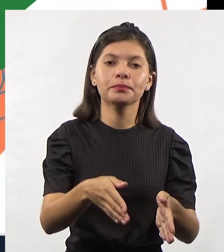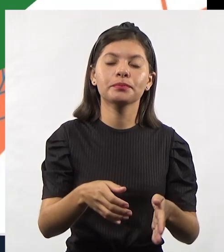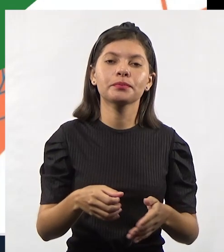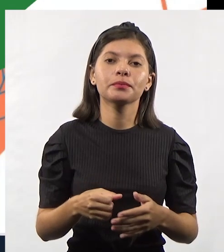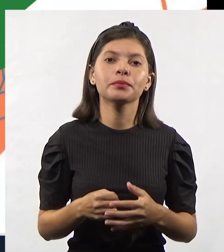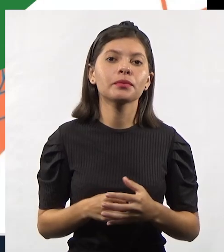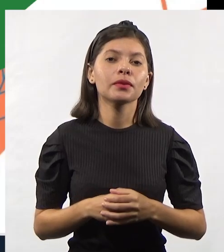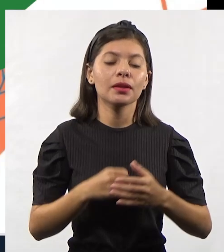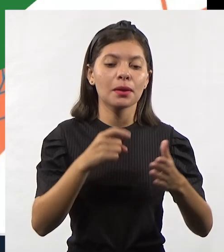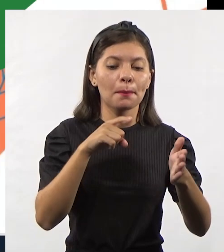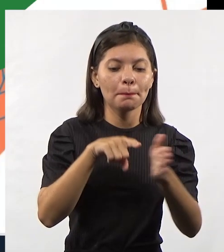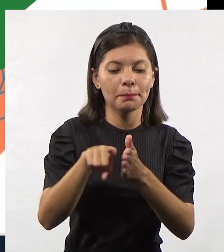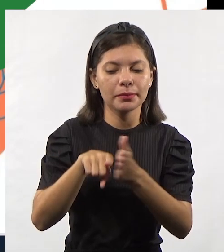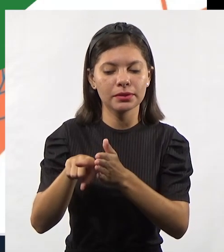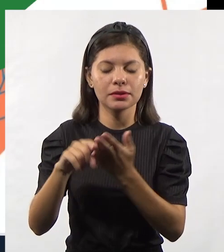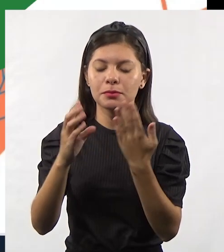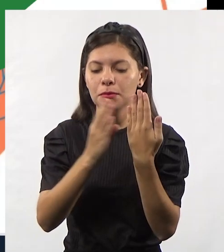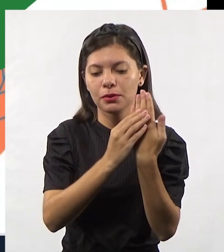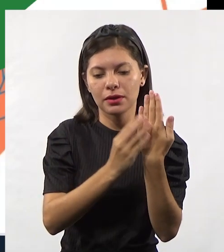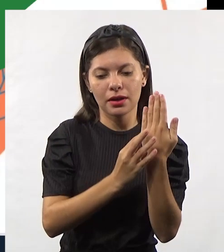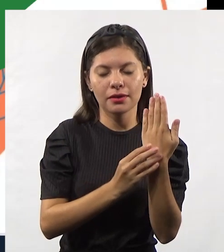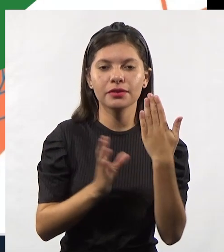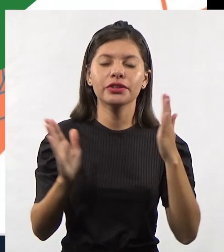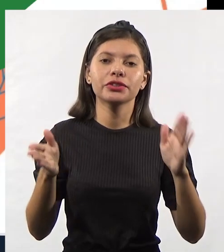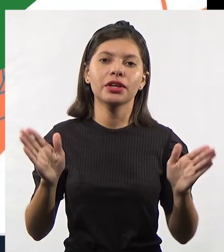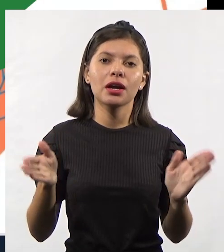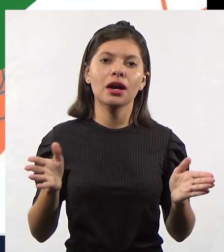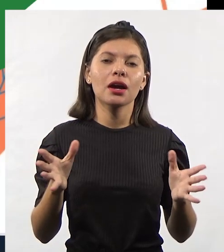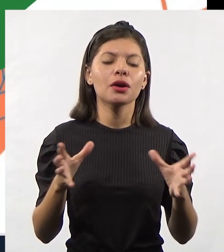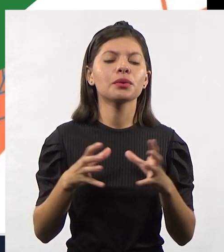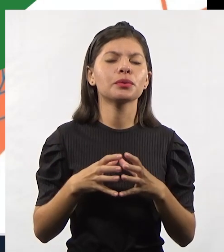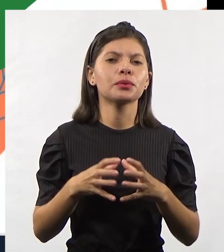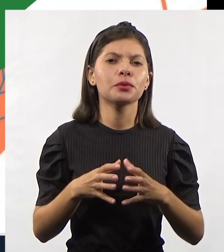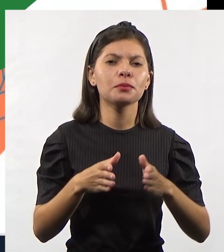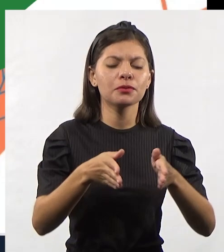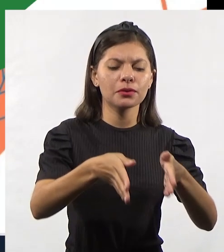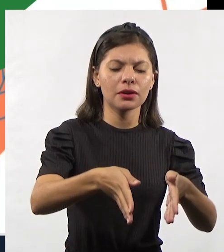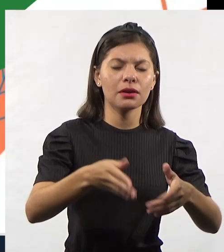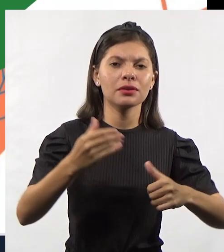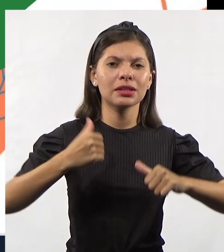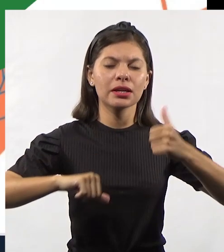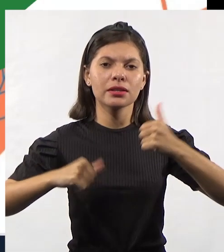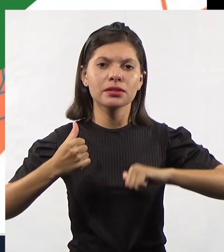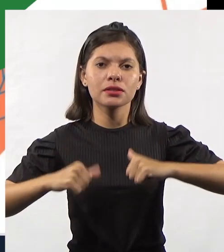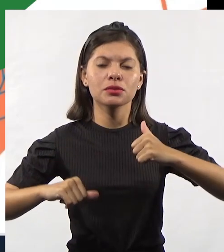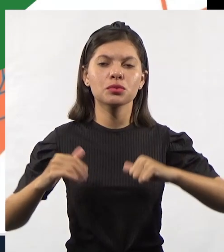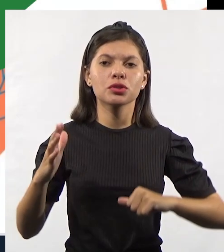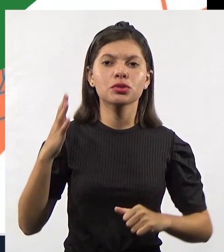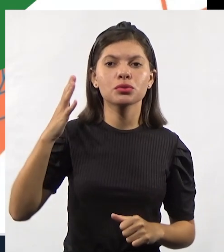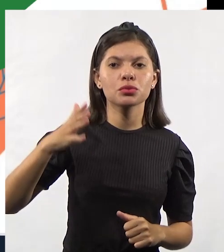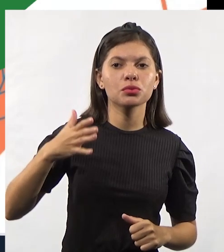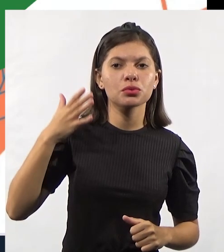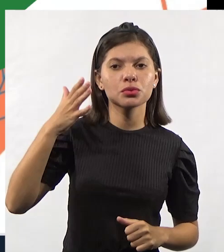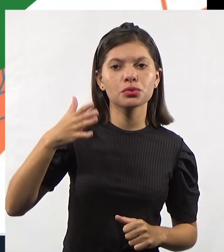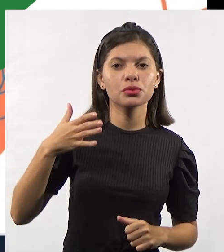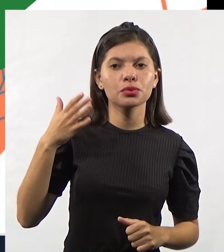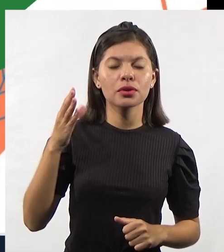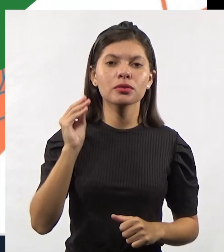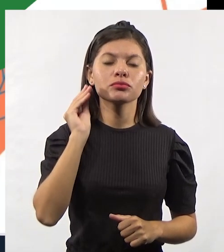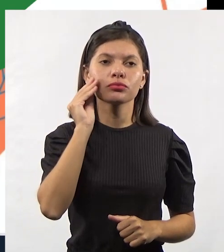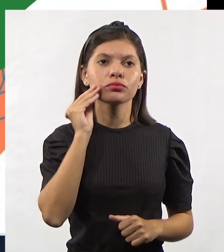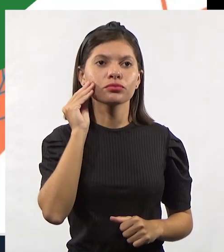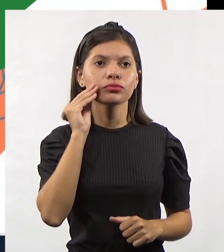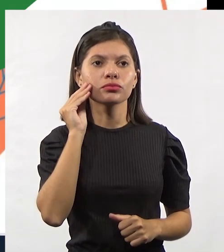pesquisa bibliográfica a gente já viu o grupo focal análise do discurso e experimentação e prototipagem todos os outros